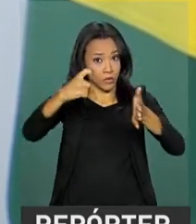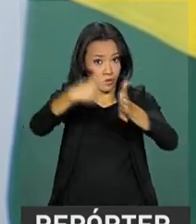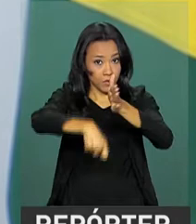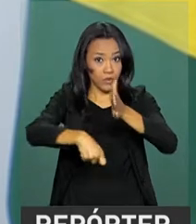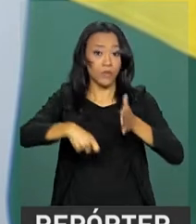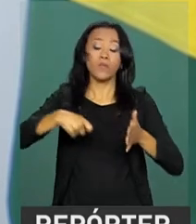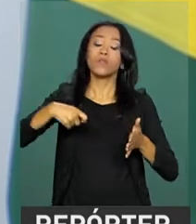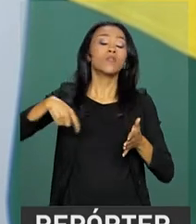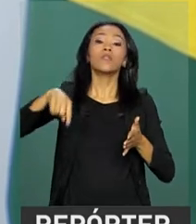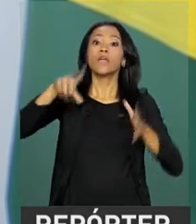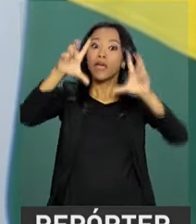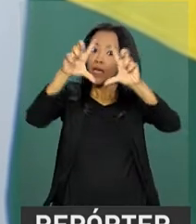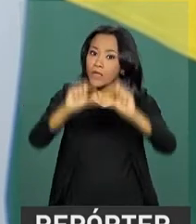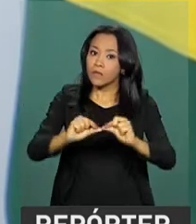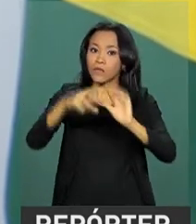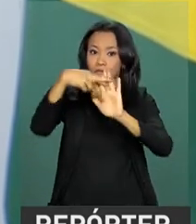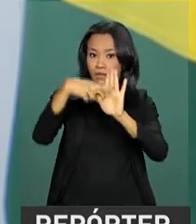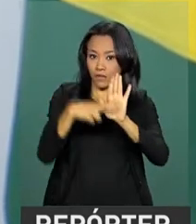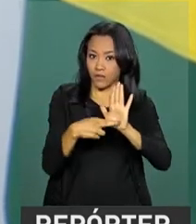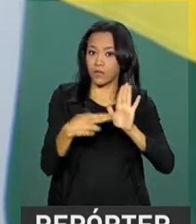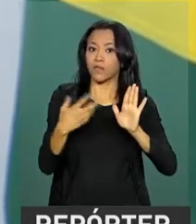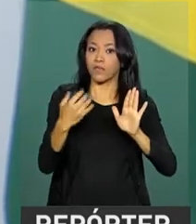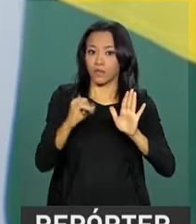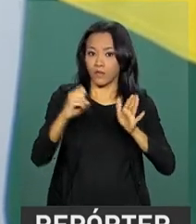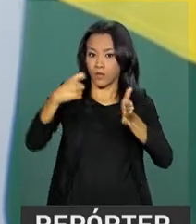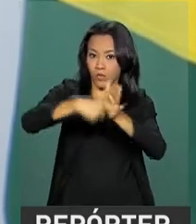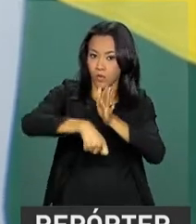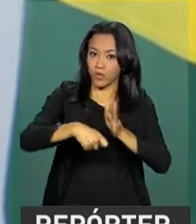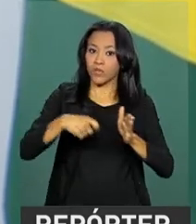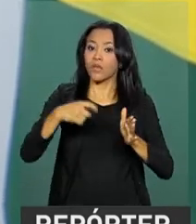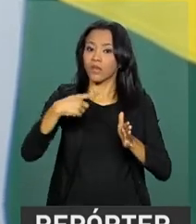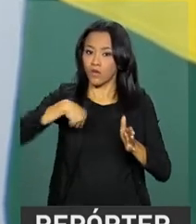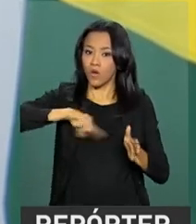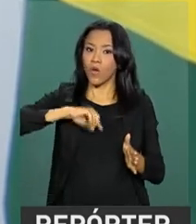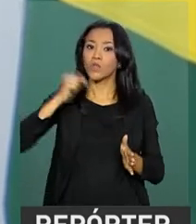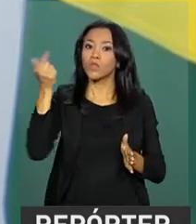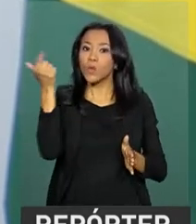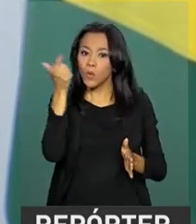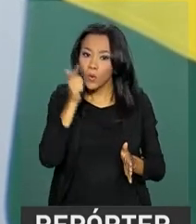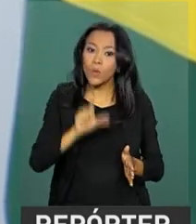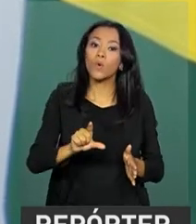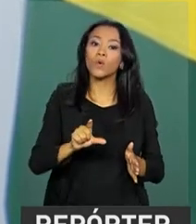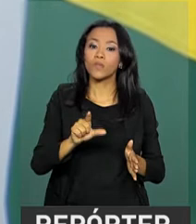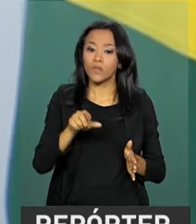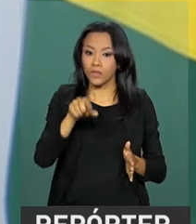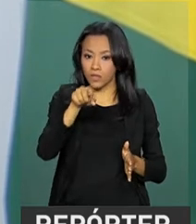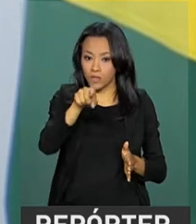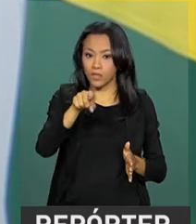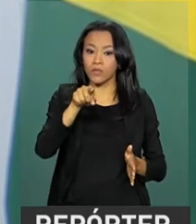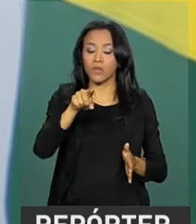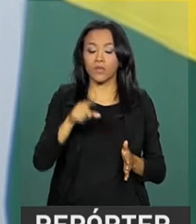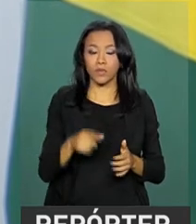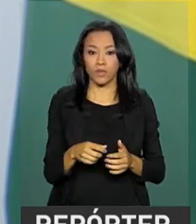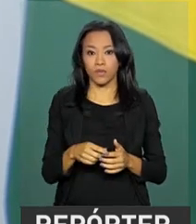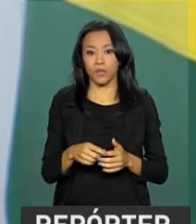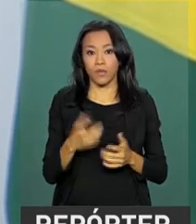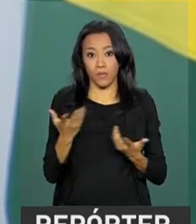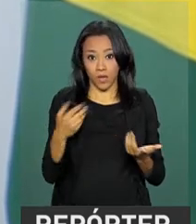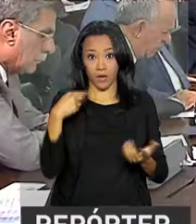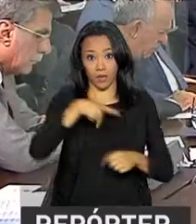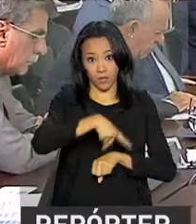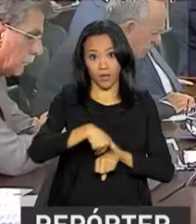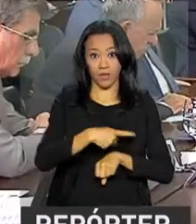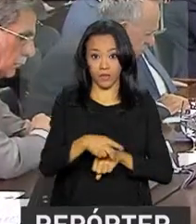fazer uma simplificação tributária nós teremos praticamente fechado um ciclo de reformas importantes para o nosso